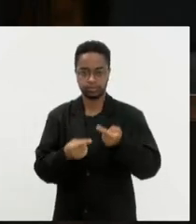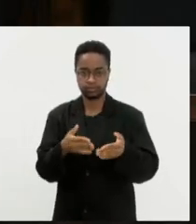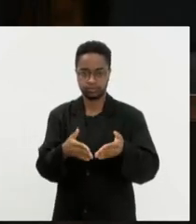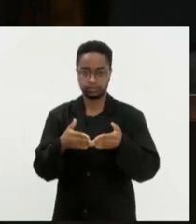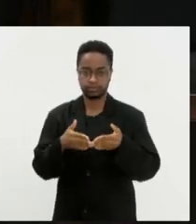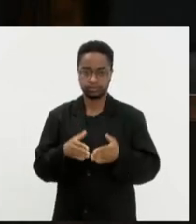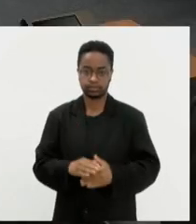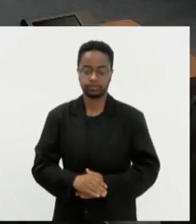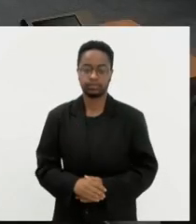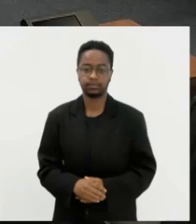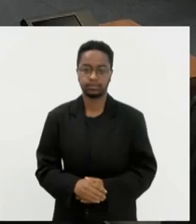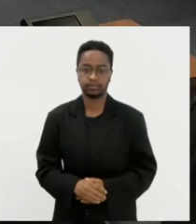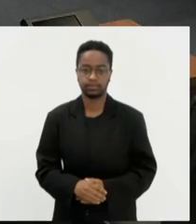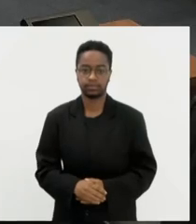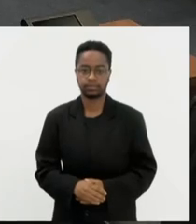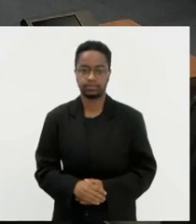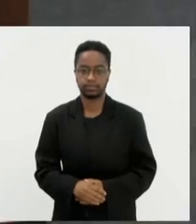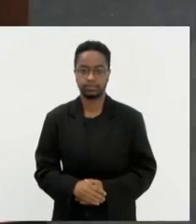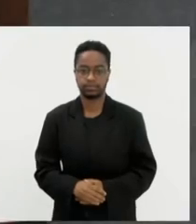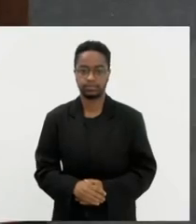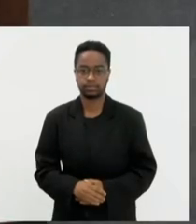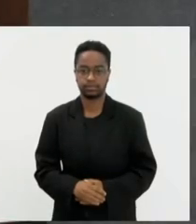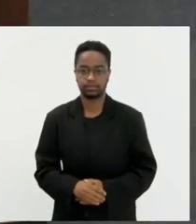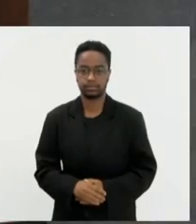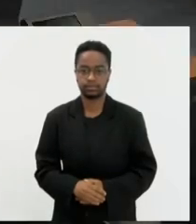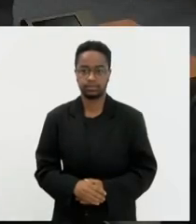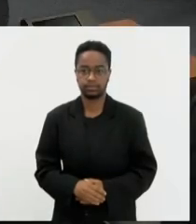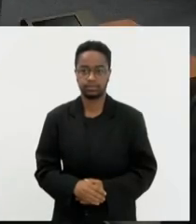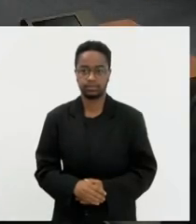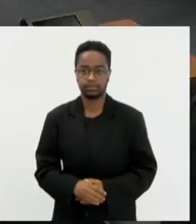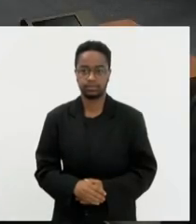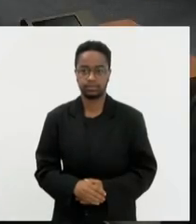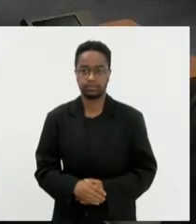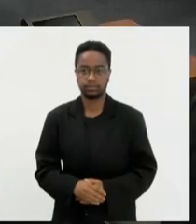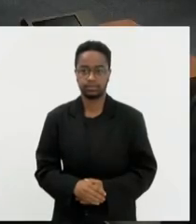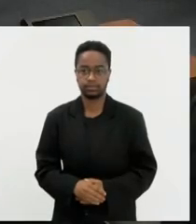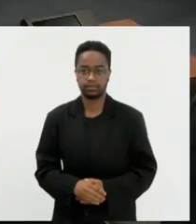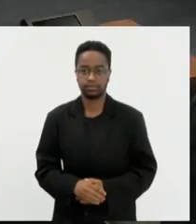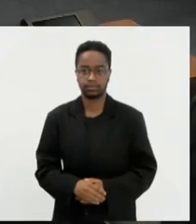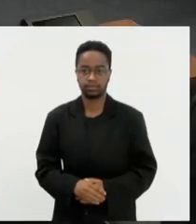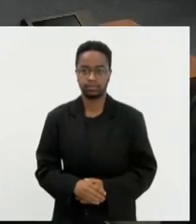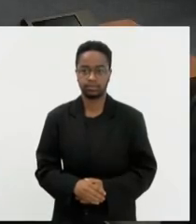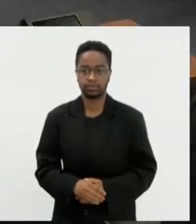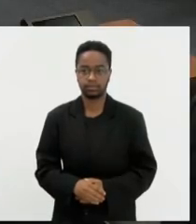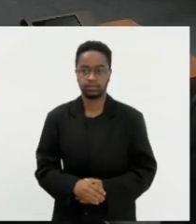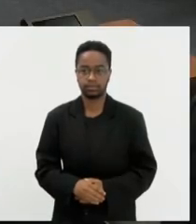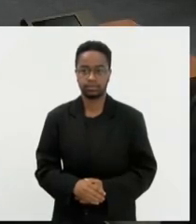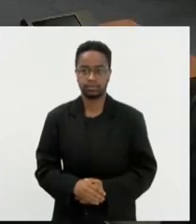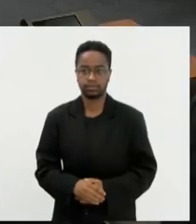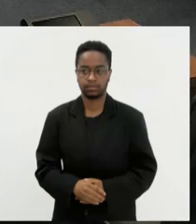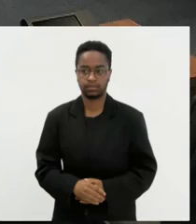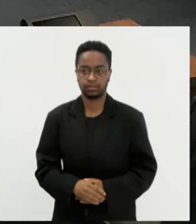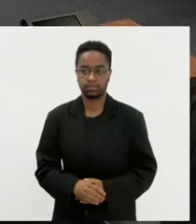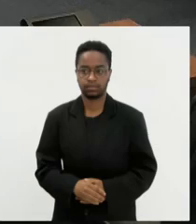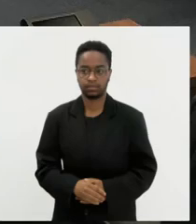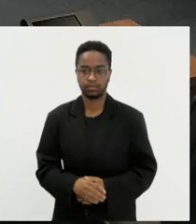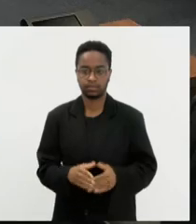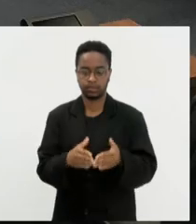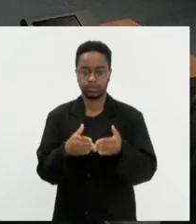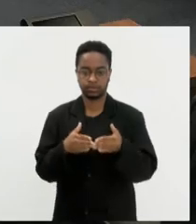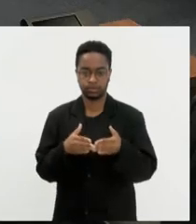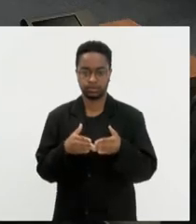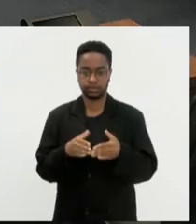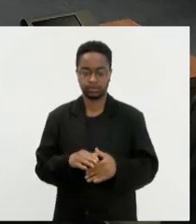a sessão. Presidente, eu acho que pois a não. Deputada Lucinha quer... Muito obrigado. Não, está suspensa a sessão.